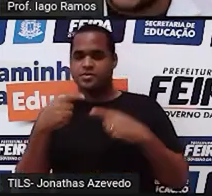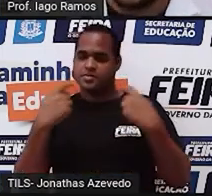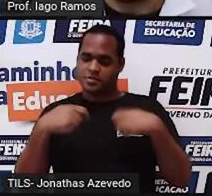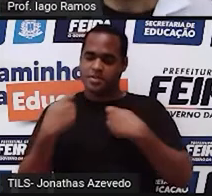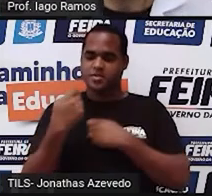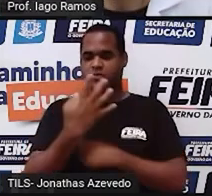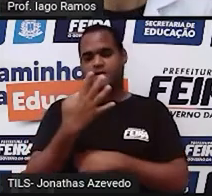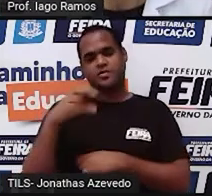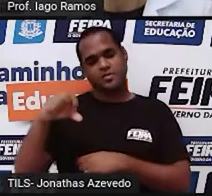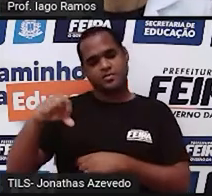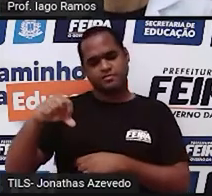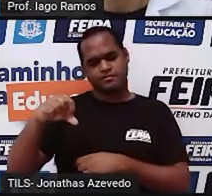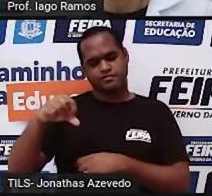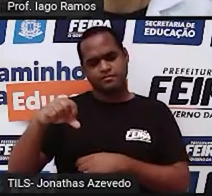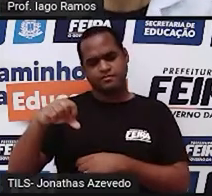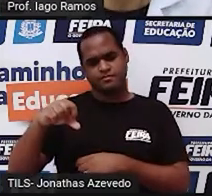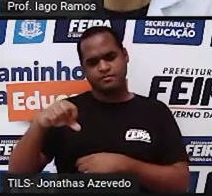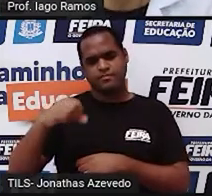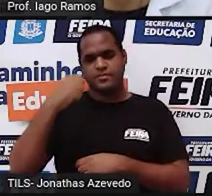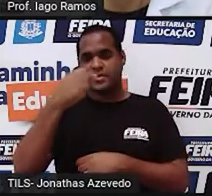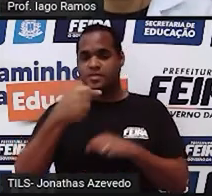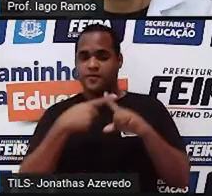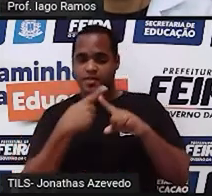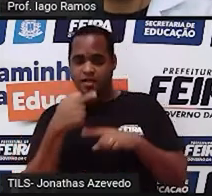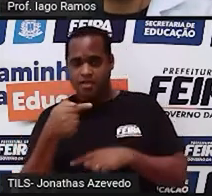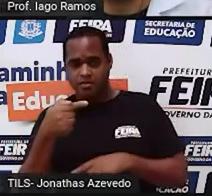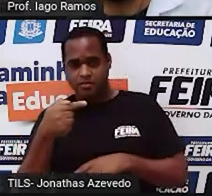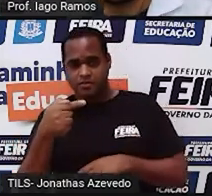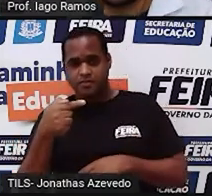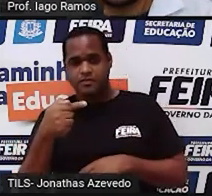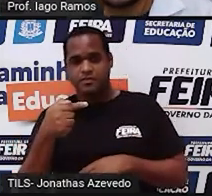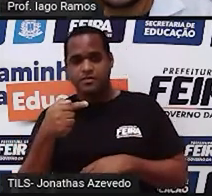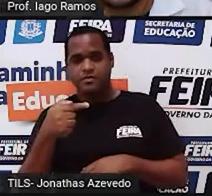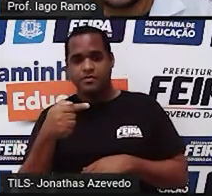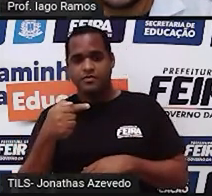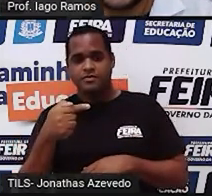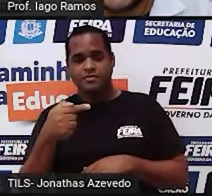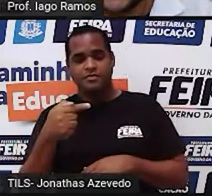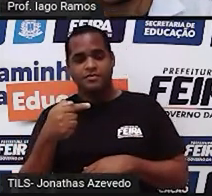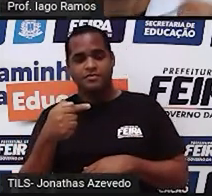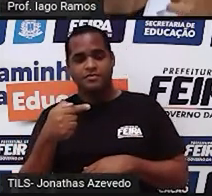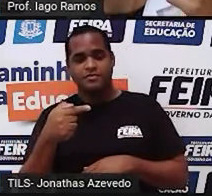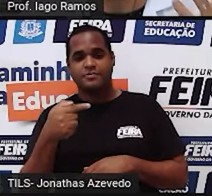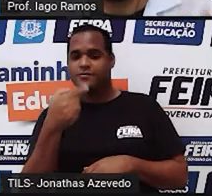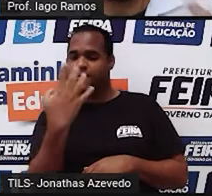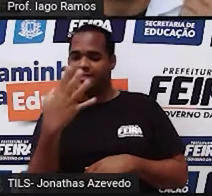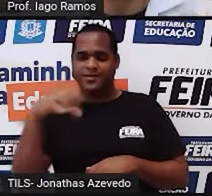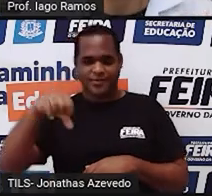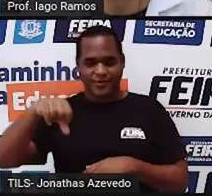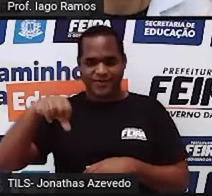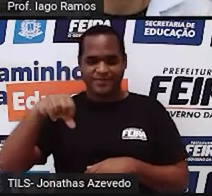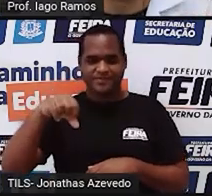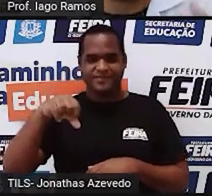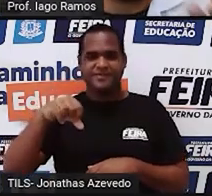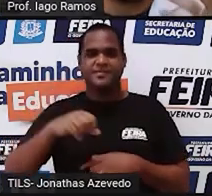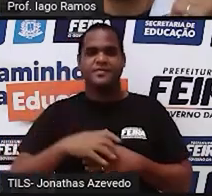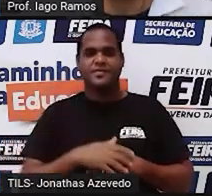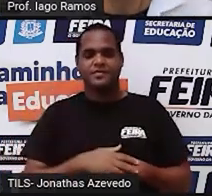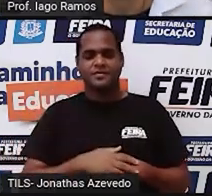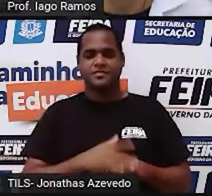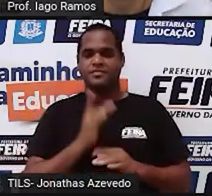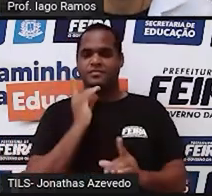horas tem que dar 49 e quanto é sete vezes sete A 49